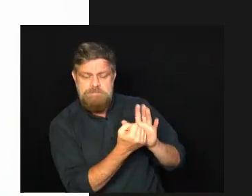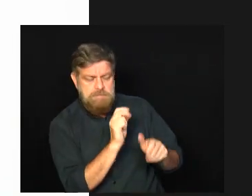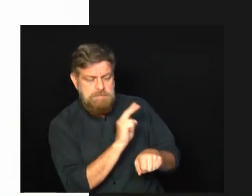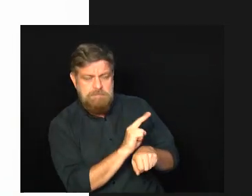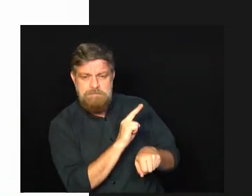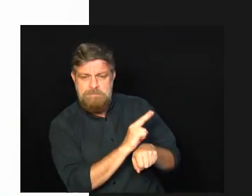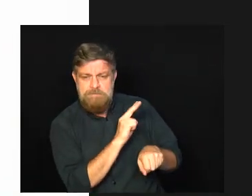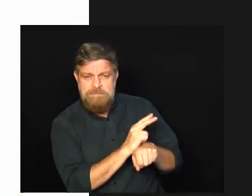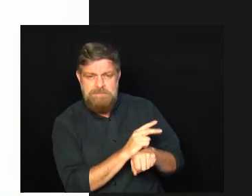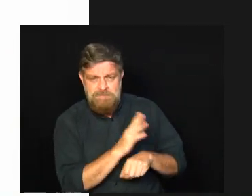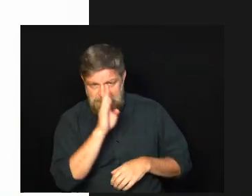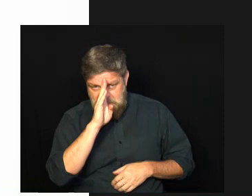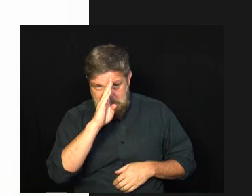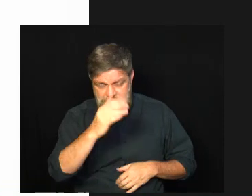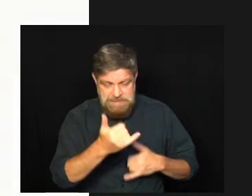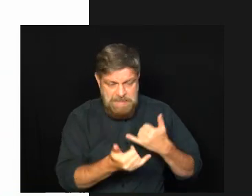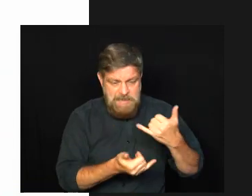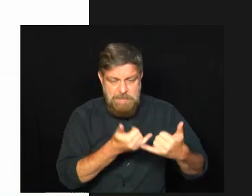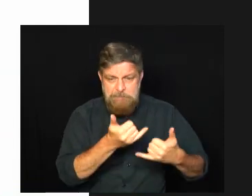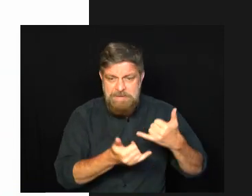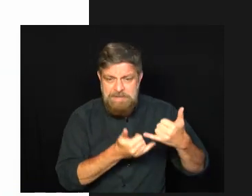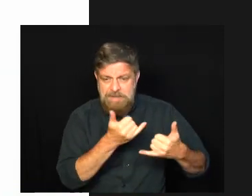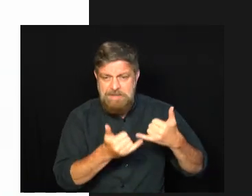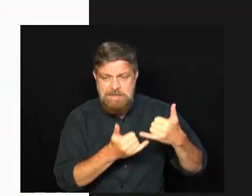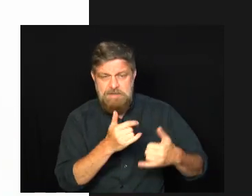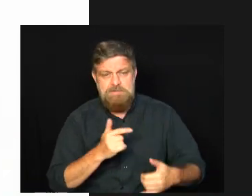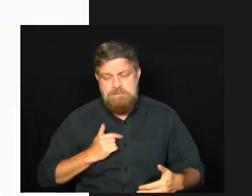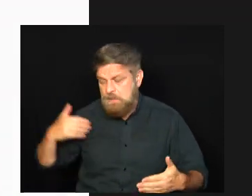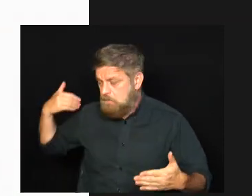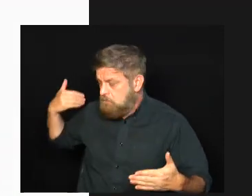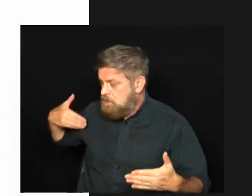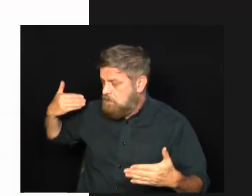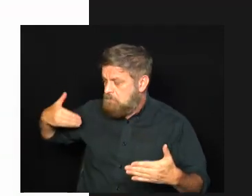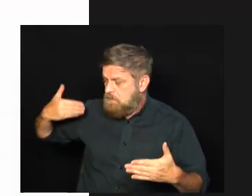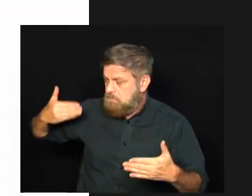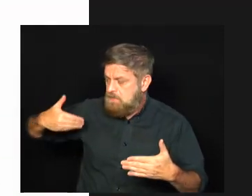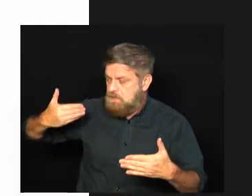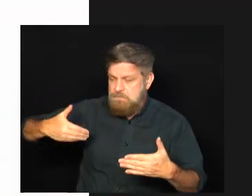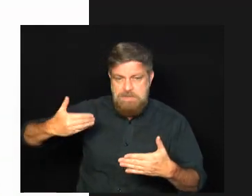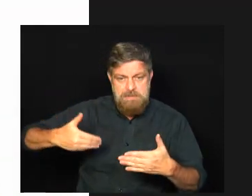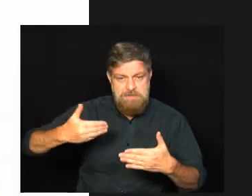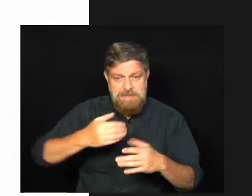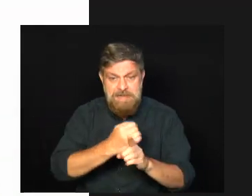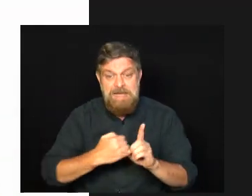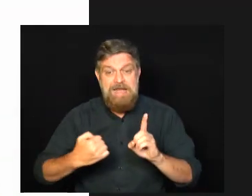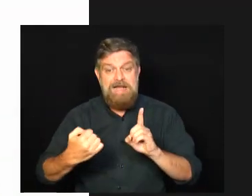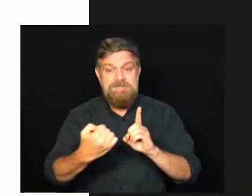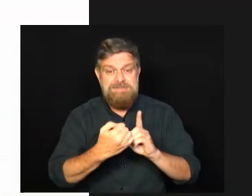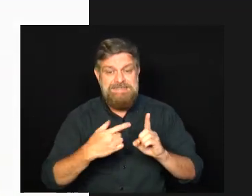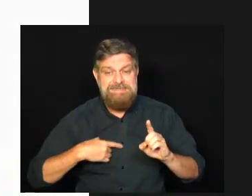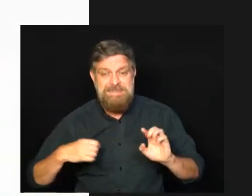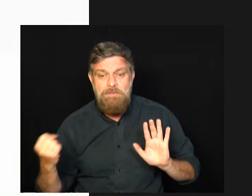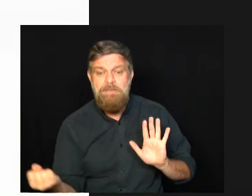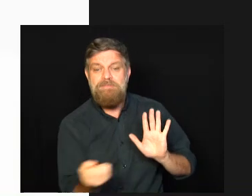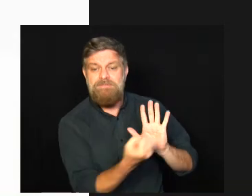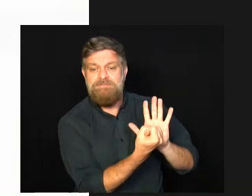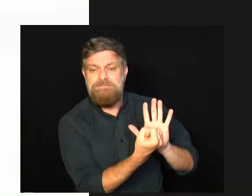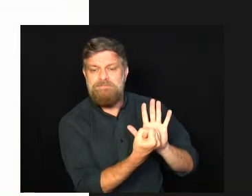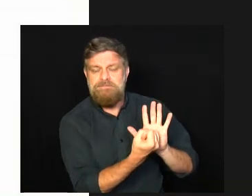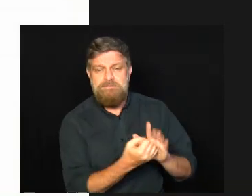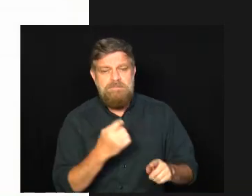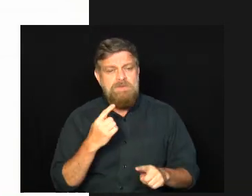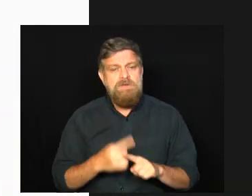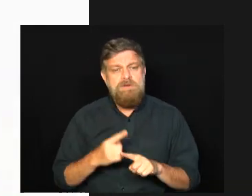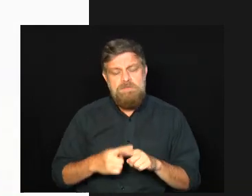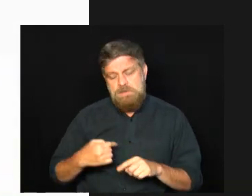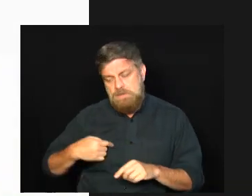dos brinquedos, das brincadeiras, o patrimônio imaterial de uma sociedade. Por quê? Porque exatamente